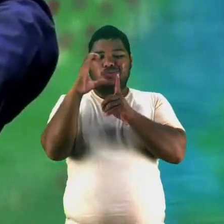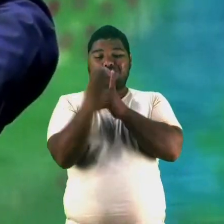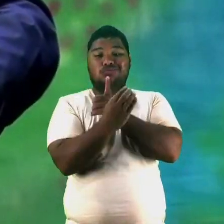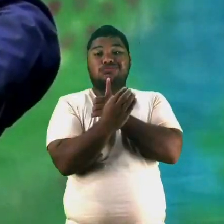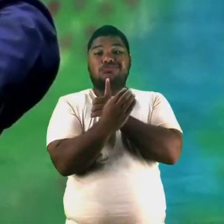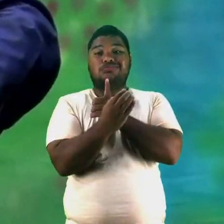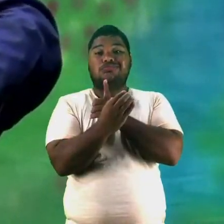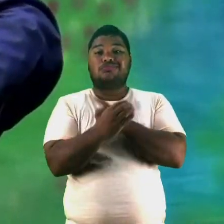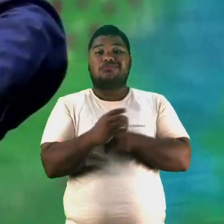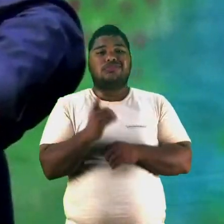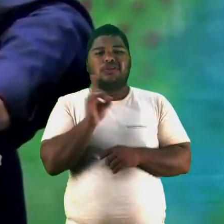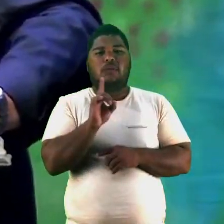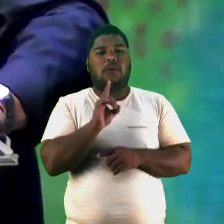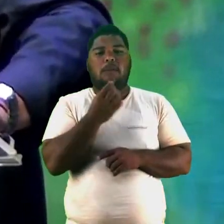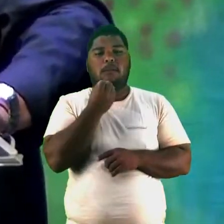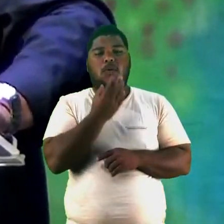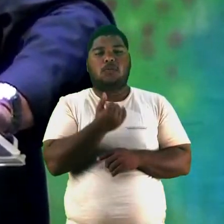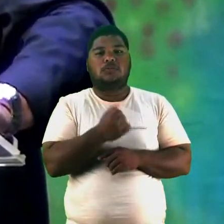Não basta.